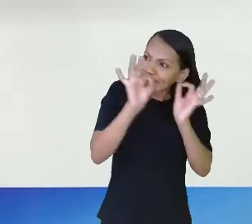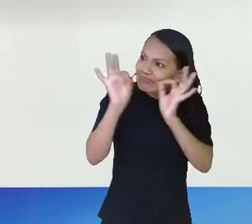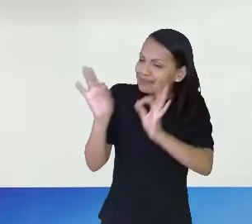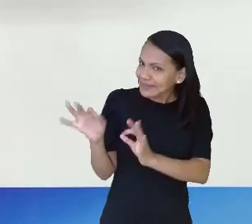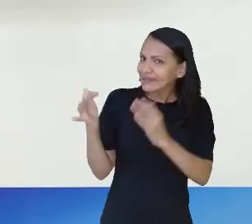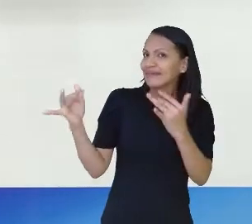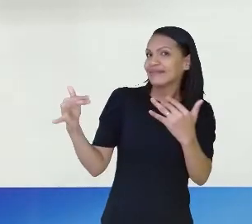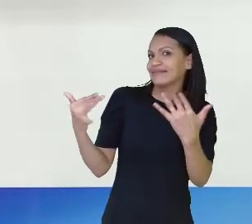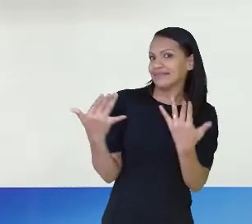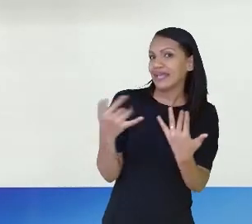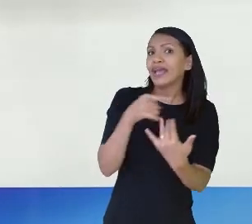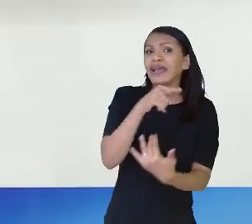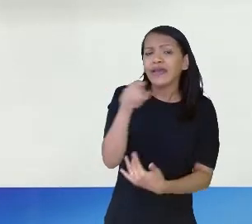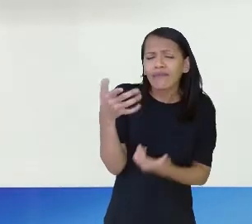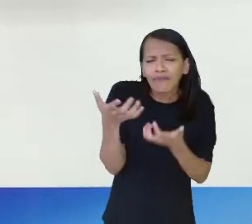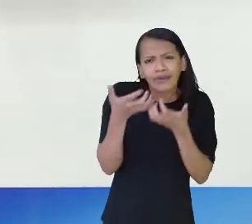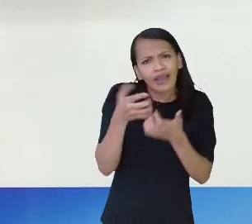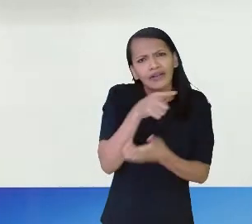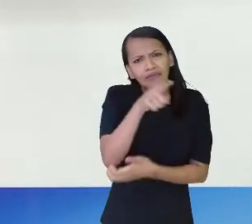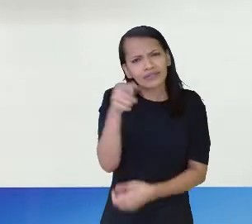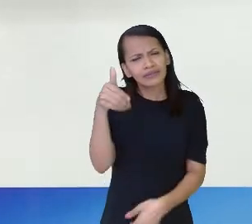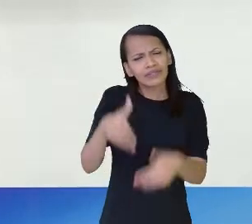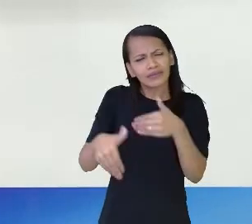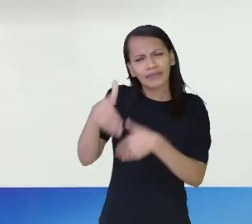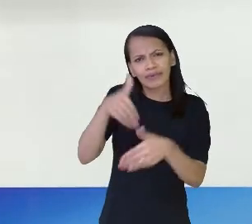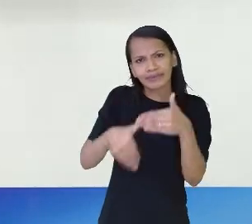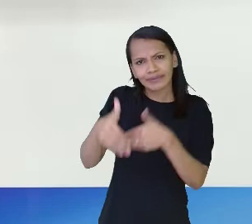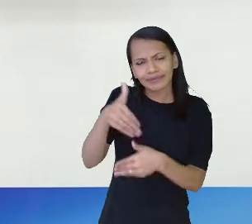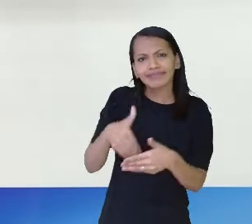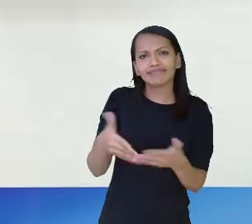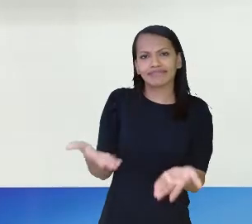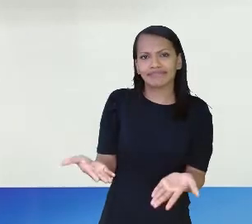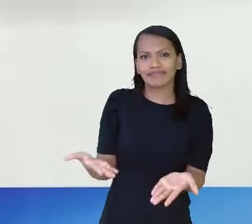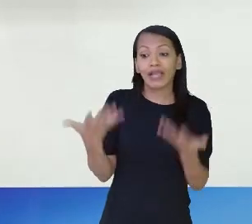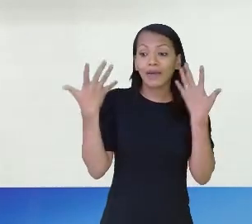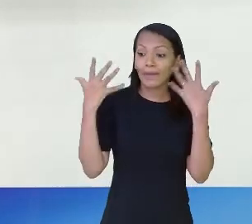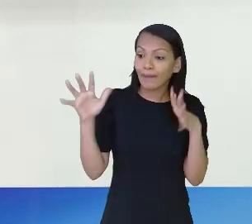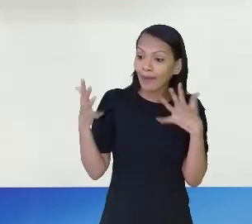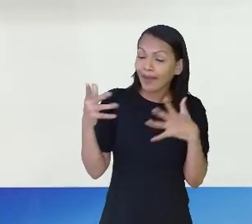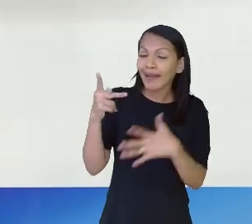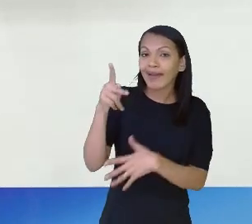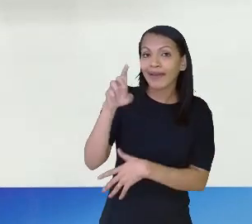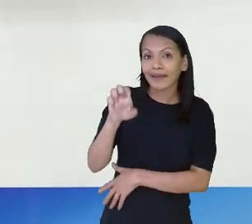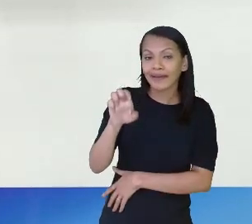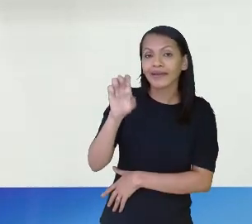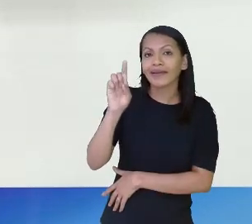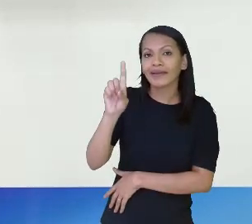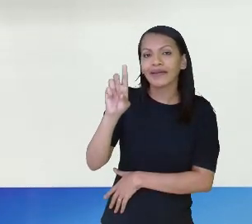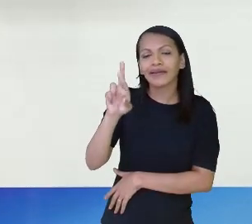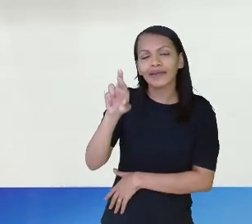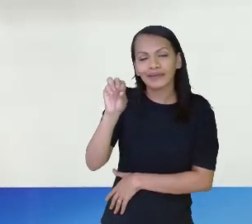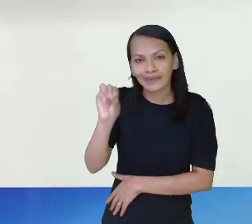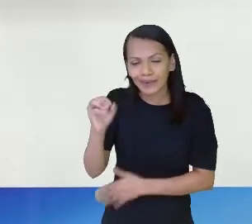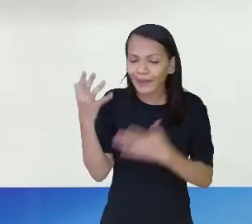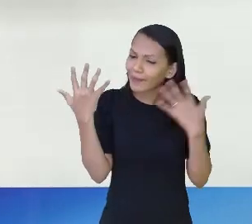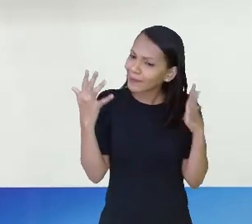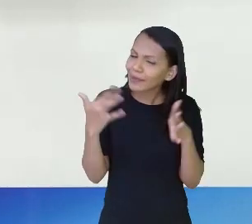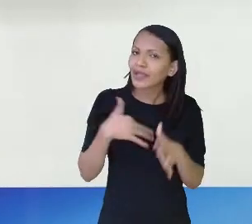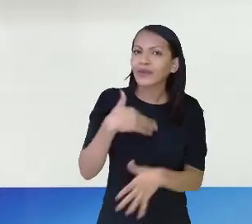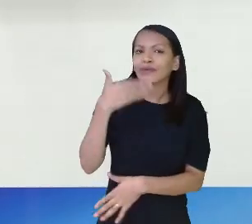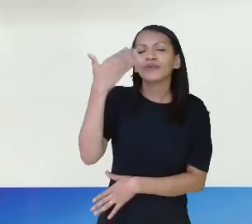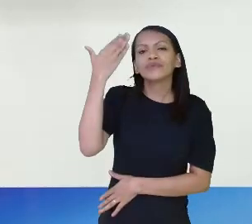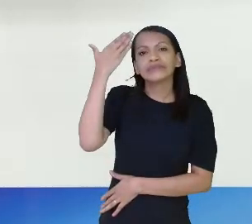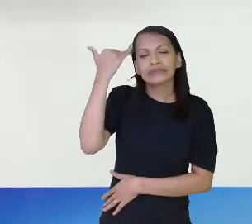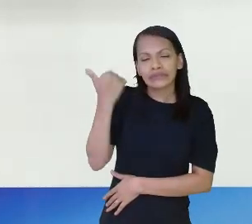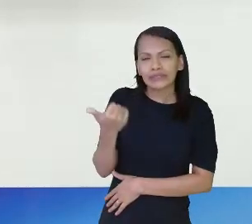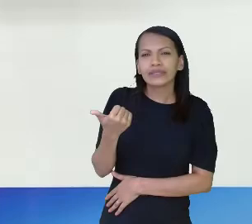Eu quero que os outros também participem. Pedro está de parabéns, mas os outros também estão, né? Tenho certeza